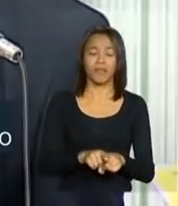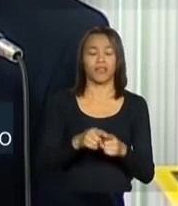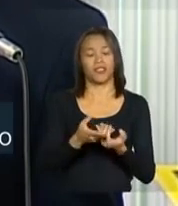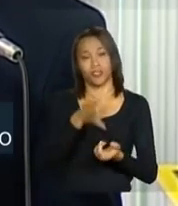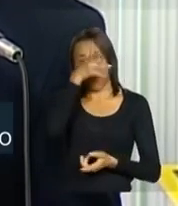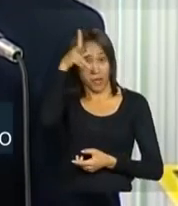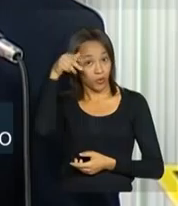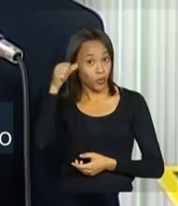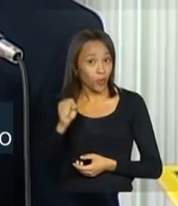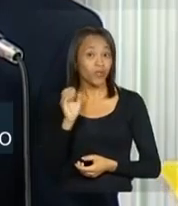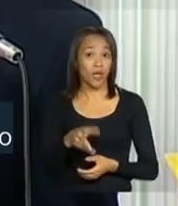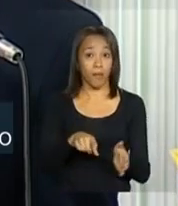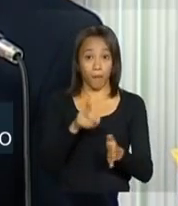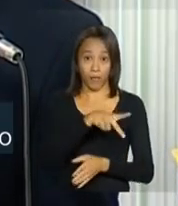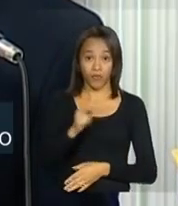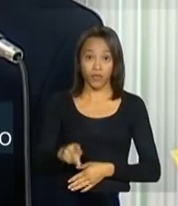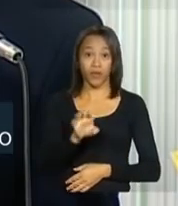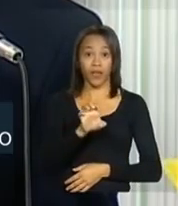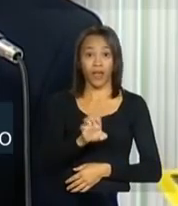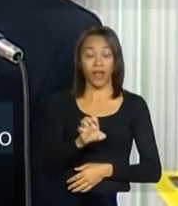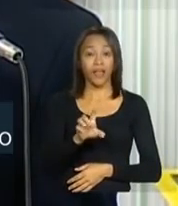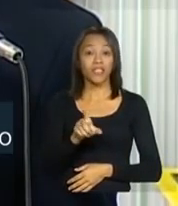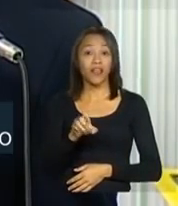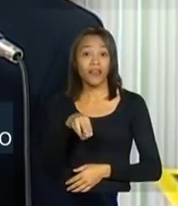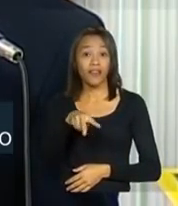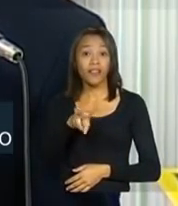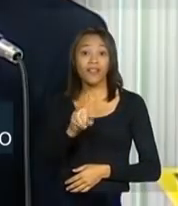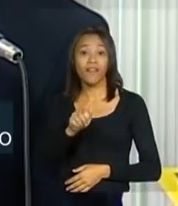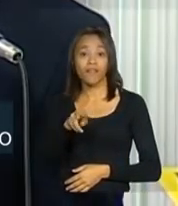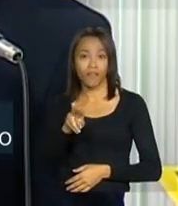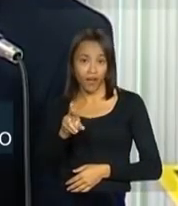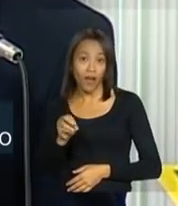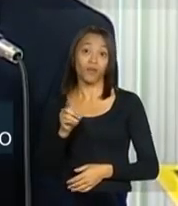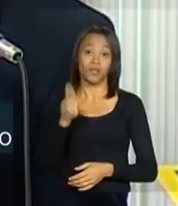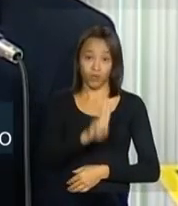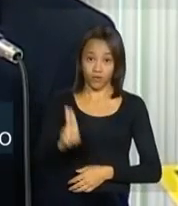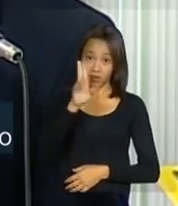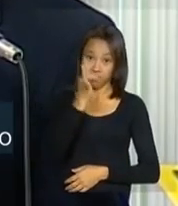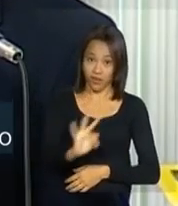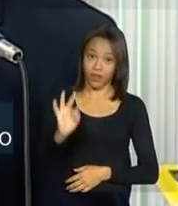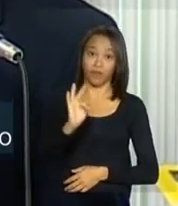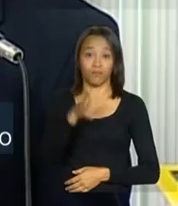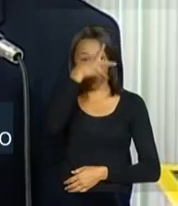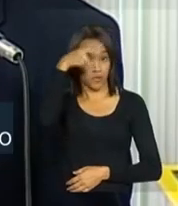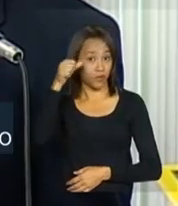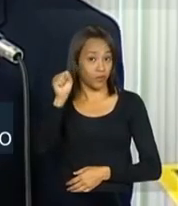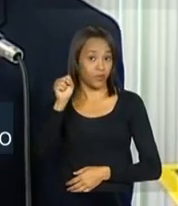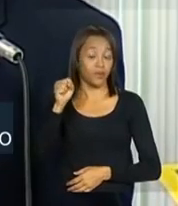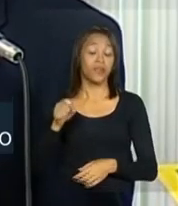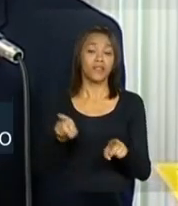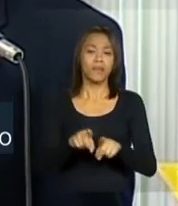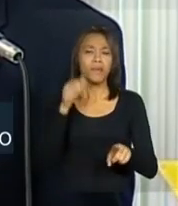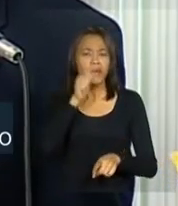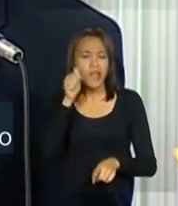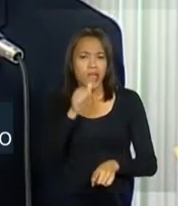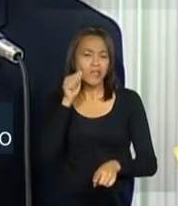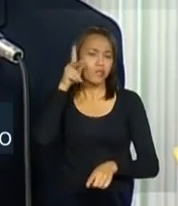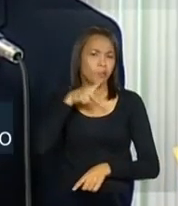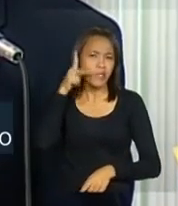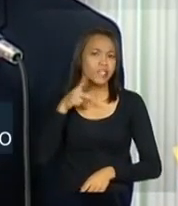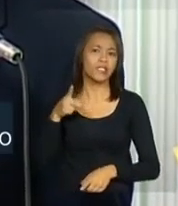Grosso, feito pela professora Adileia Navarro, da Universidade Federal do Mato Grosso. Mulheres, Políticas e Cidadania,